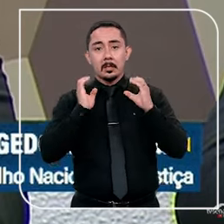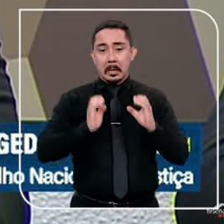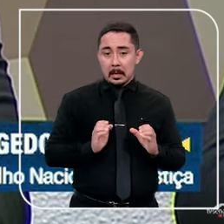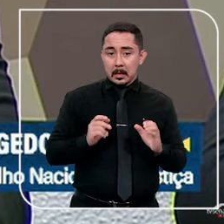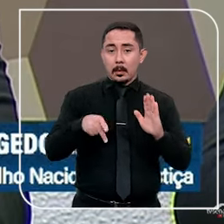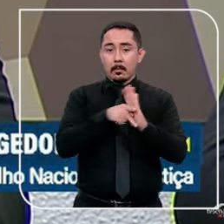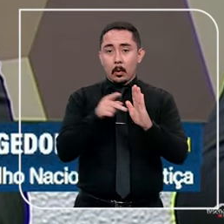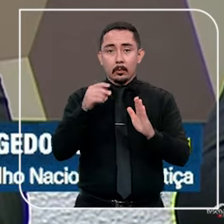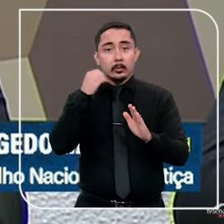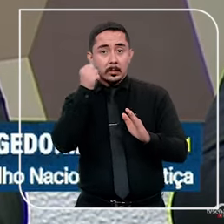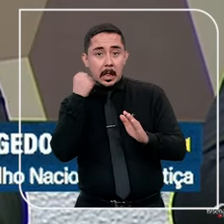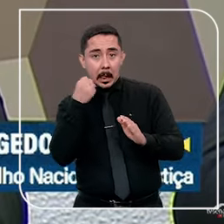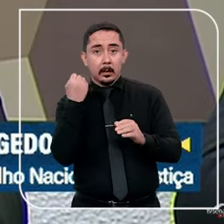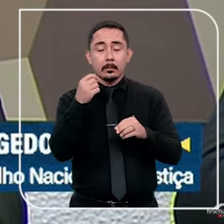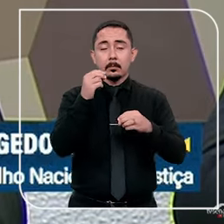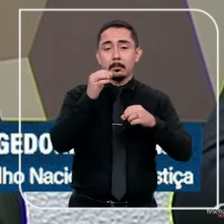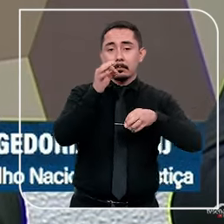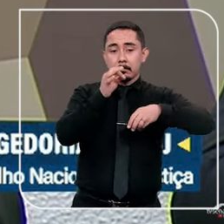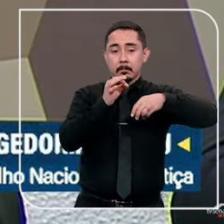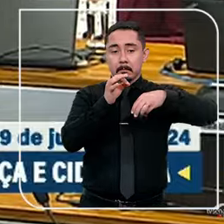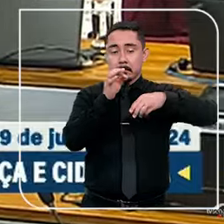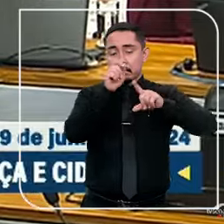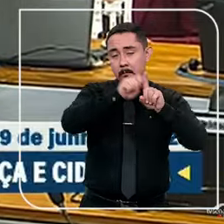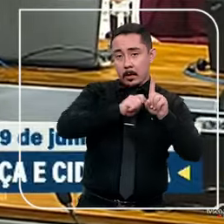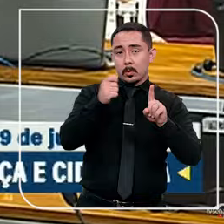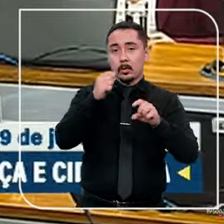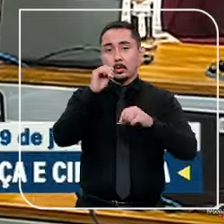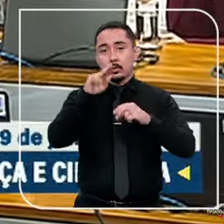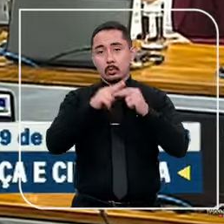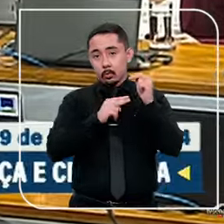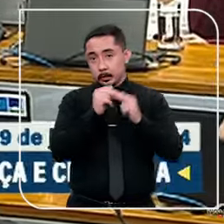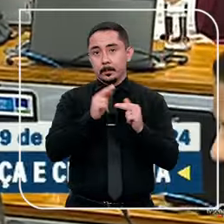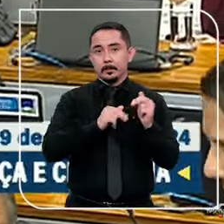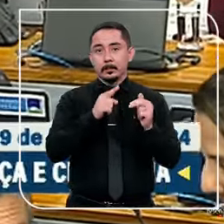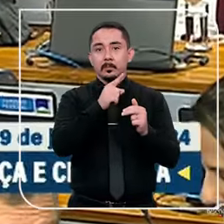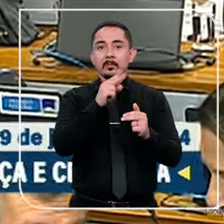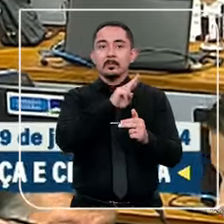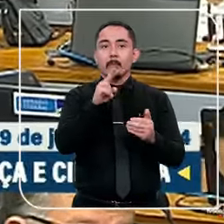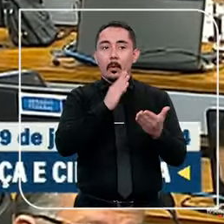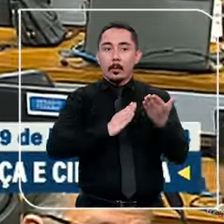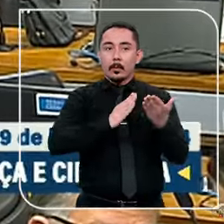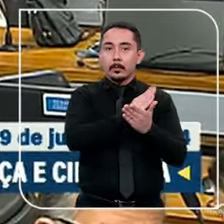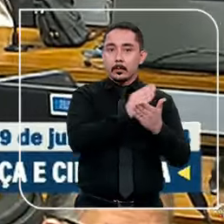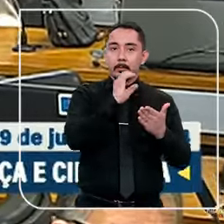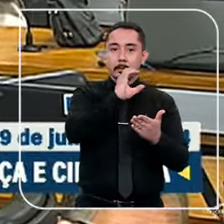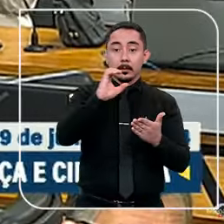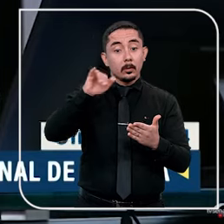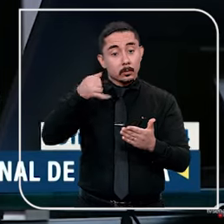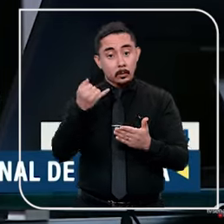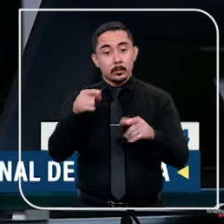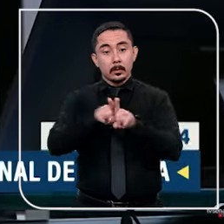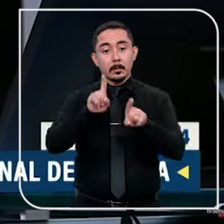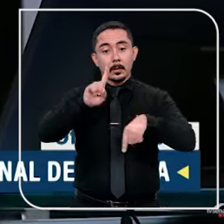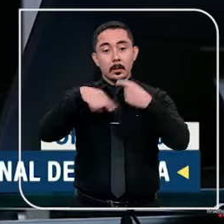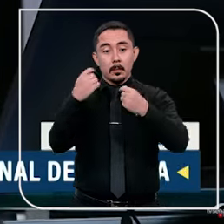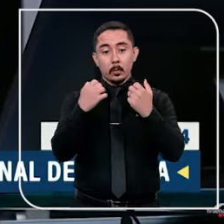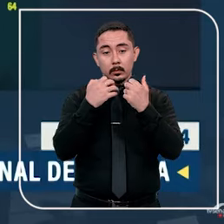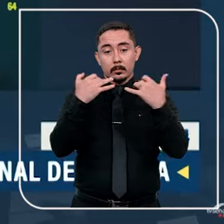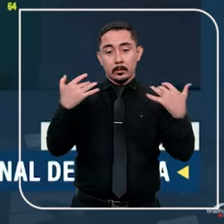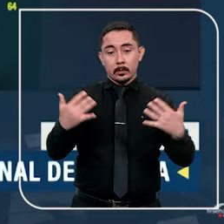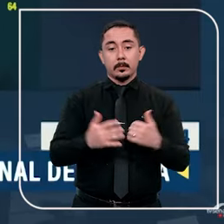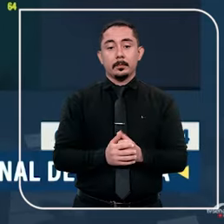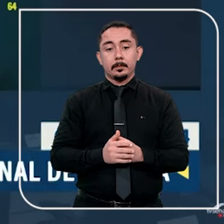Cidadania do senado federal em junho ele teve o nome aprovado pelo senadores na ccj e depois no